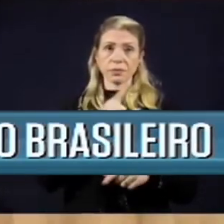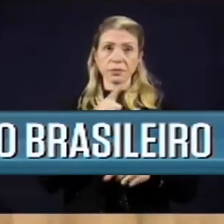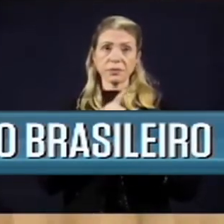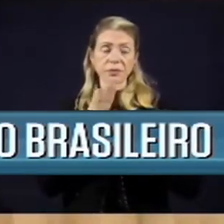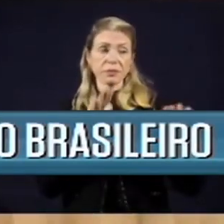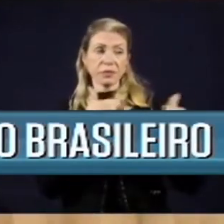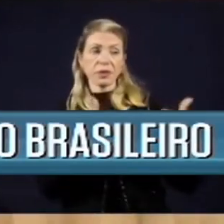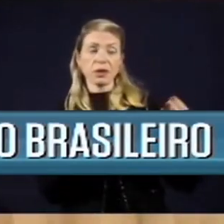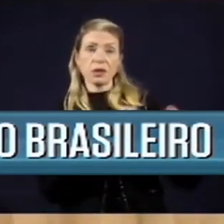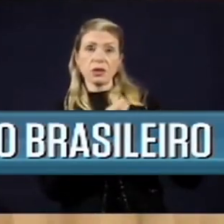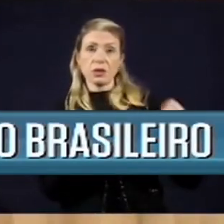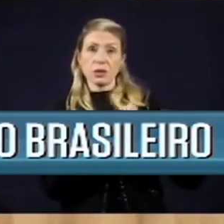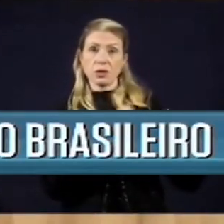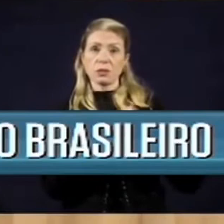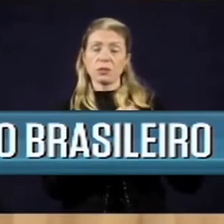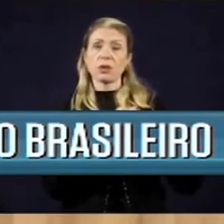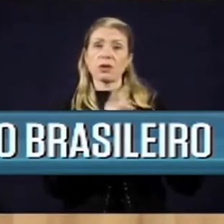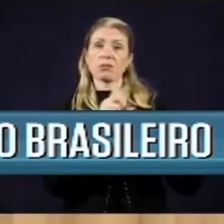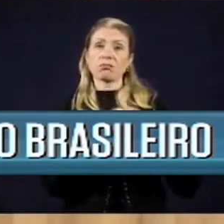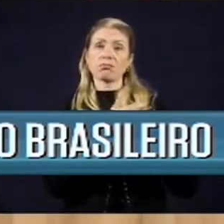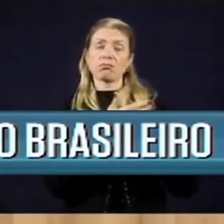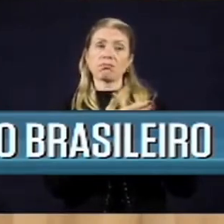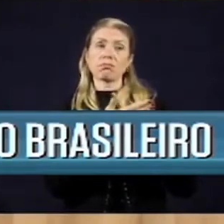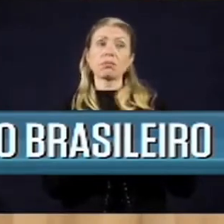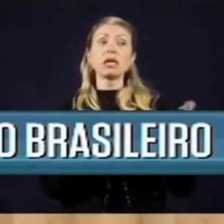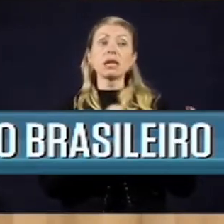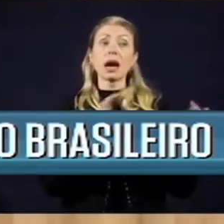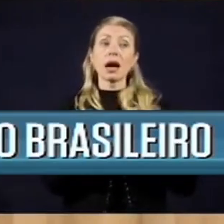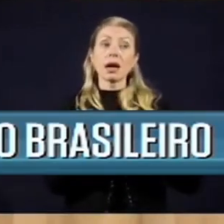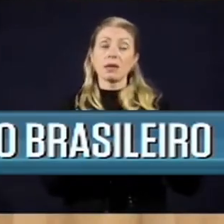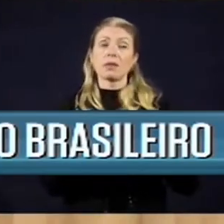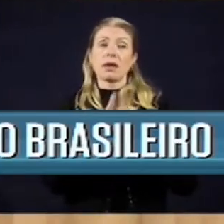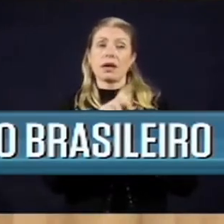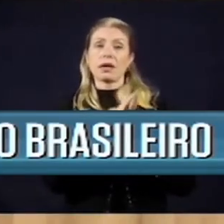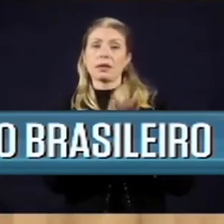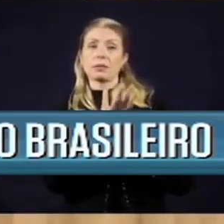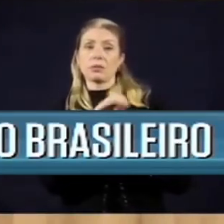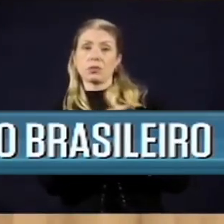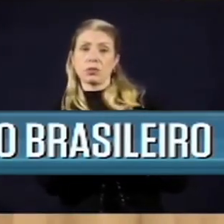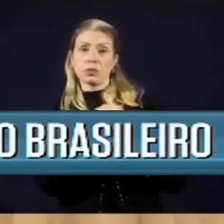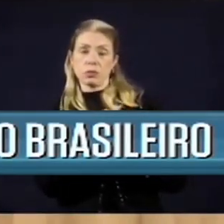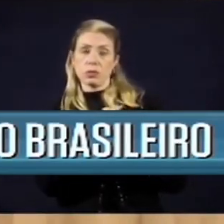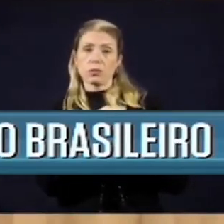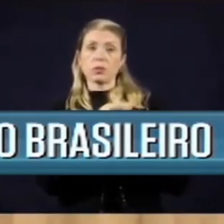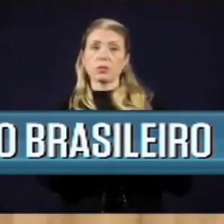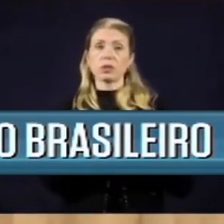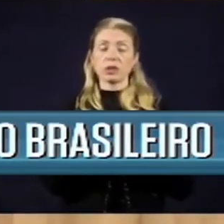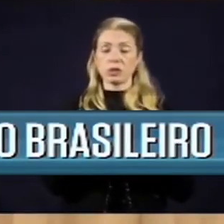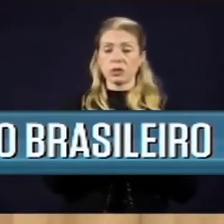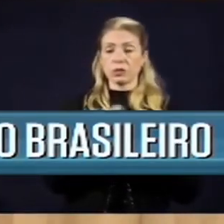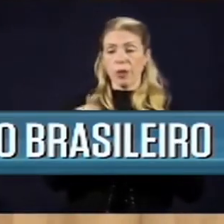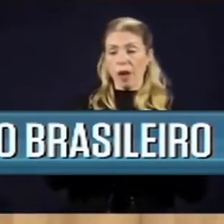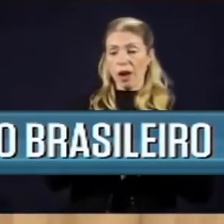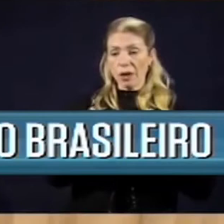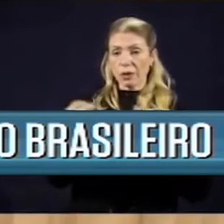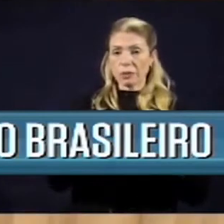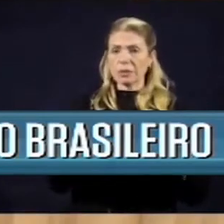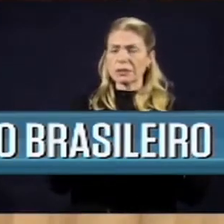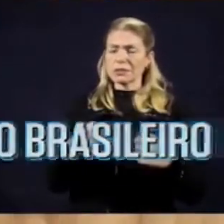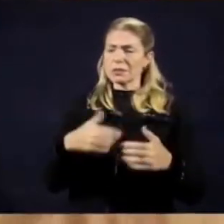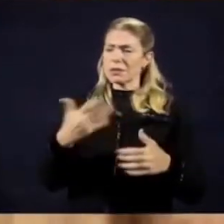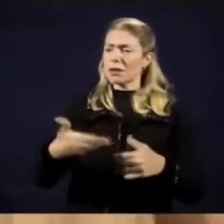adicional que é a venda de crédito de carbono. Então, assim, eu acho que o agro tem que abraçar a causa